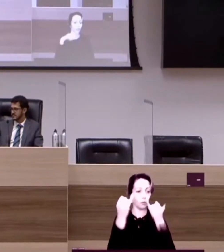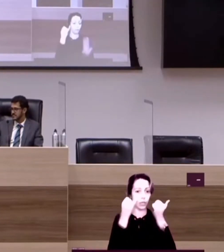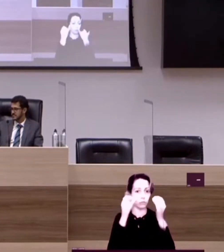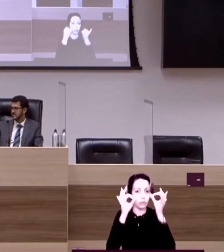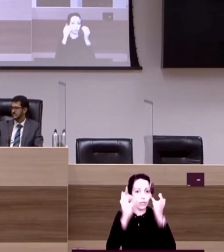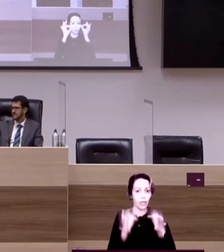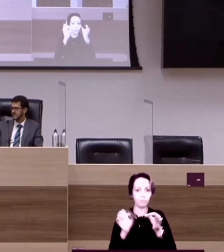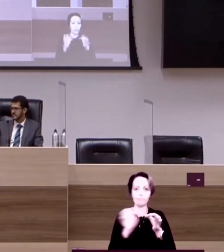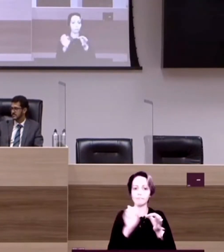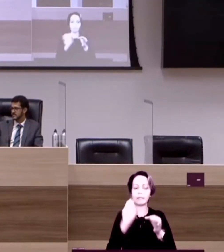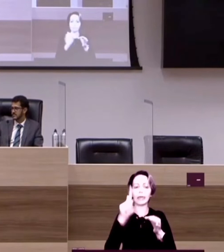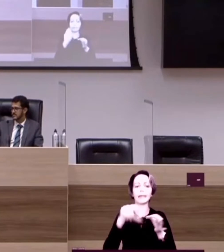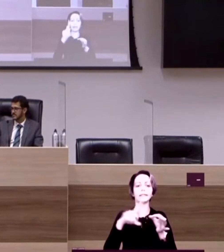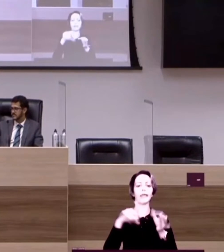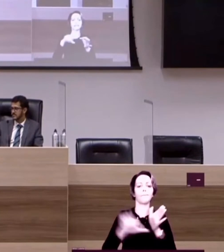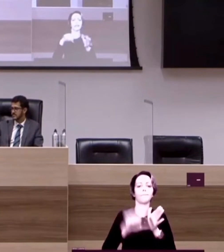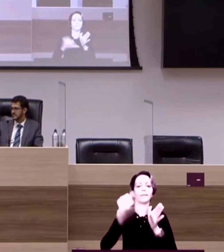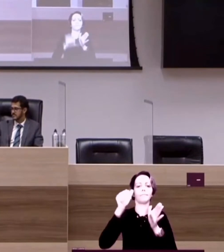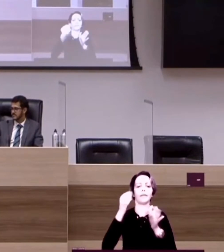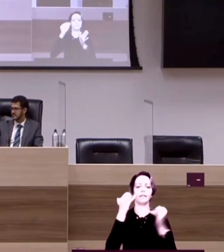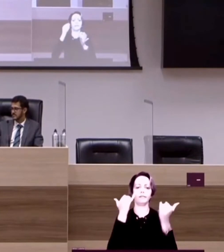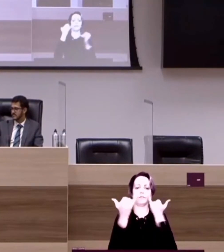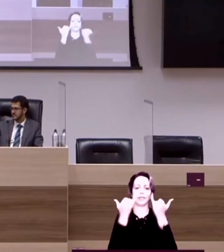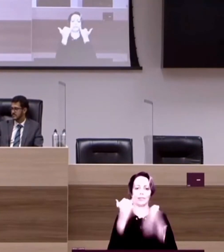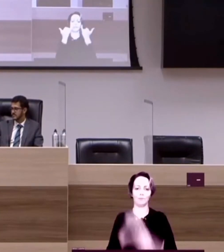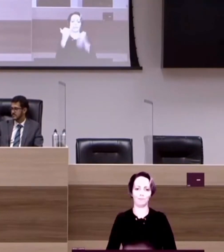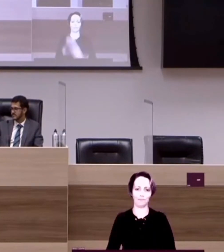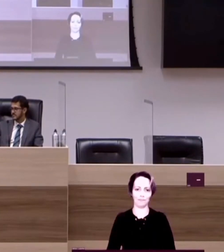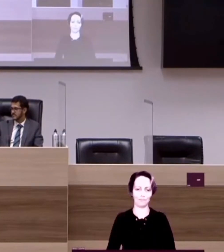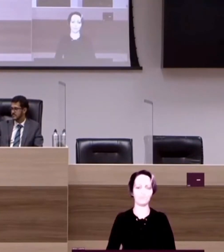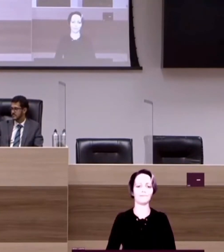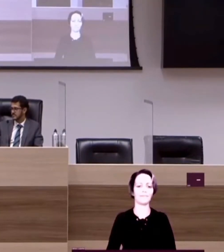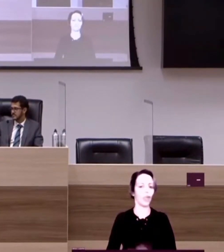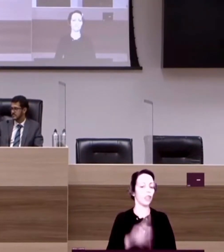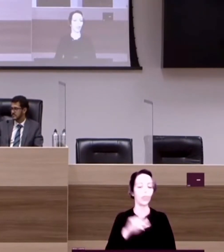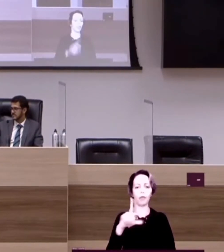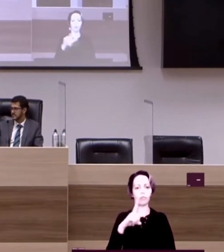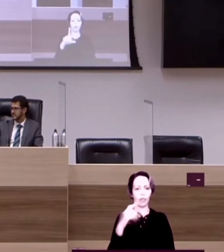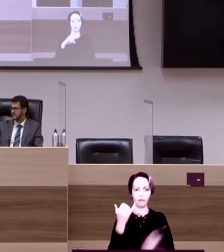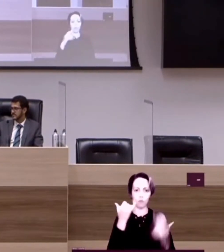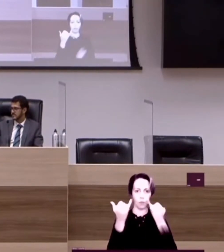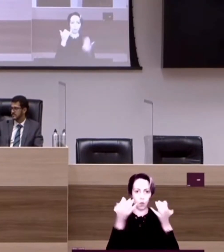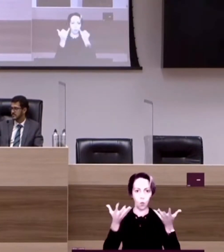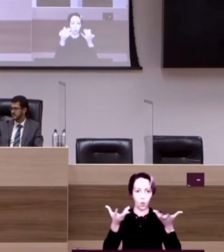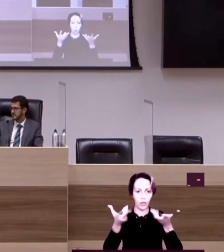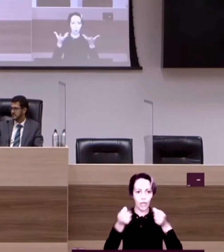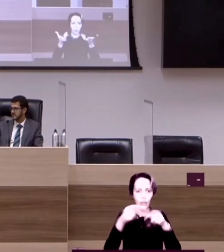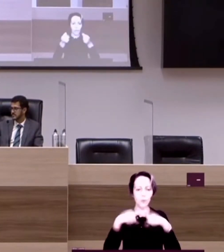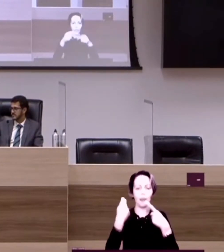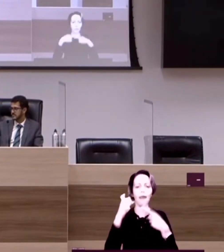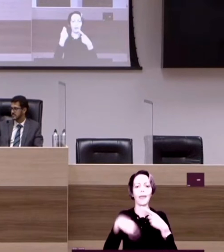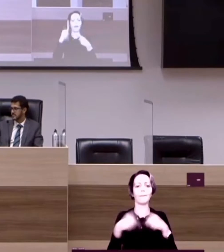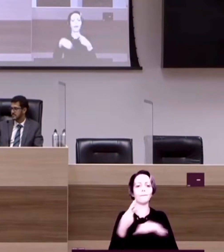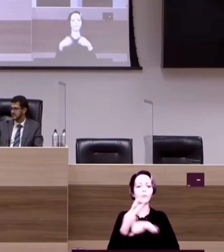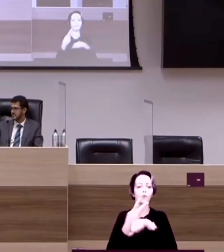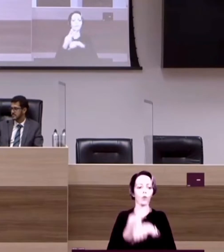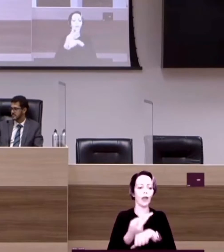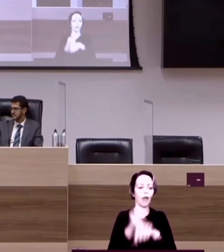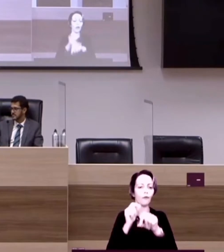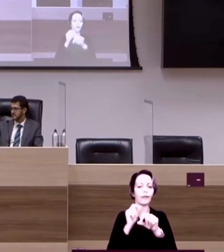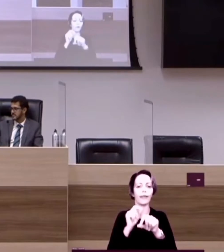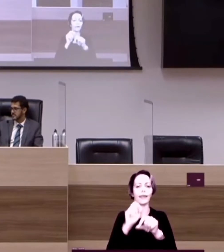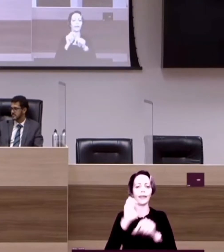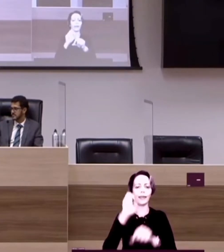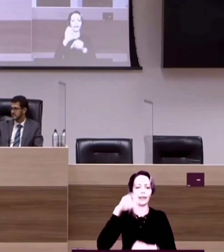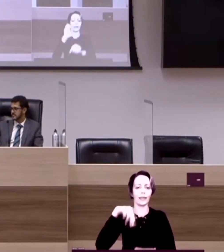informação não é você tem informação de qualidade é simplesmente você procurar engajamento então muitas vezes eu pego até